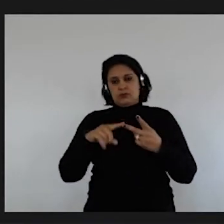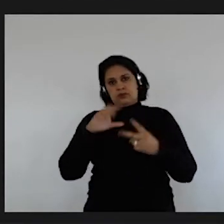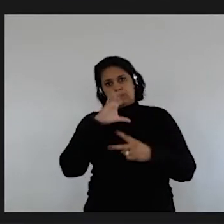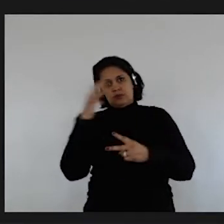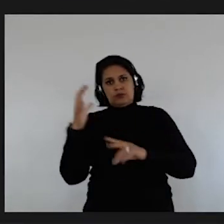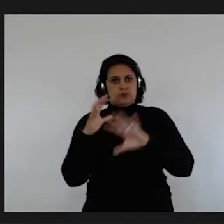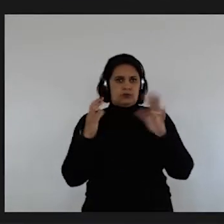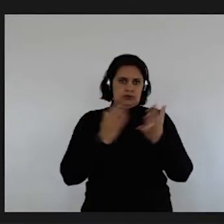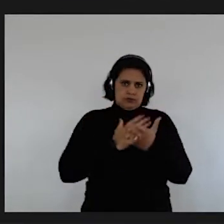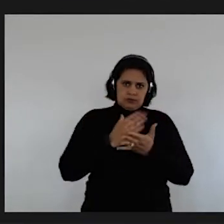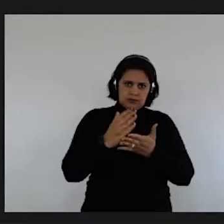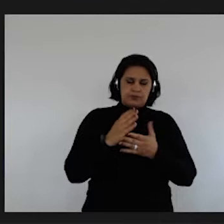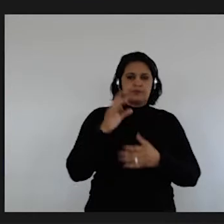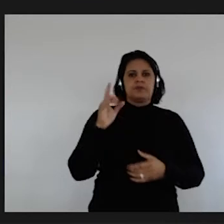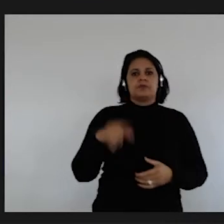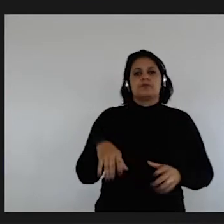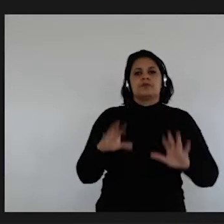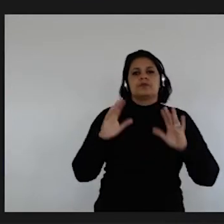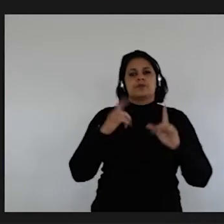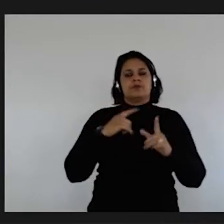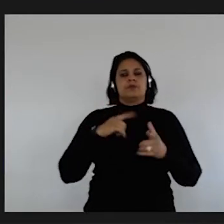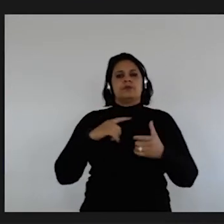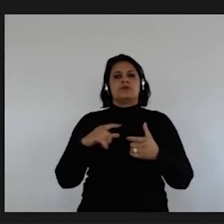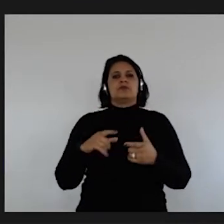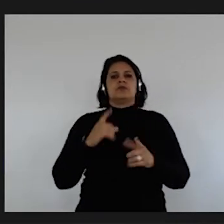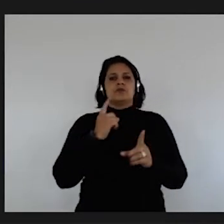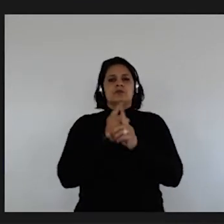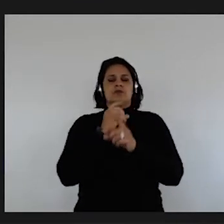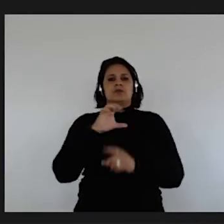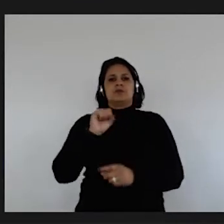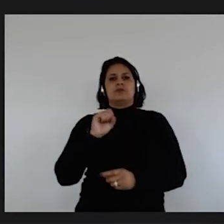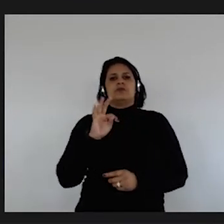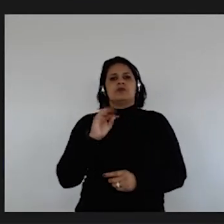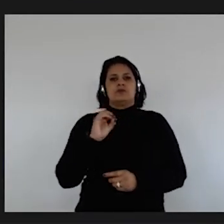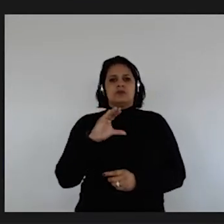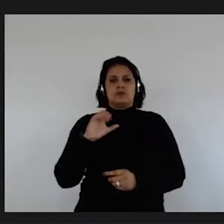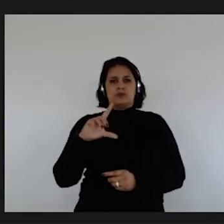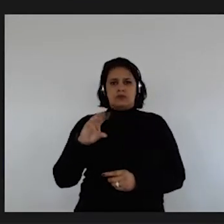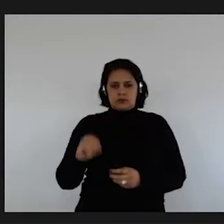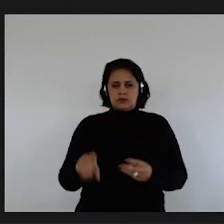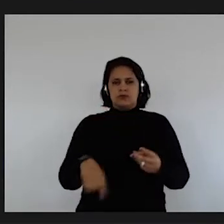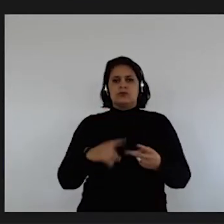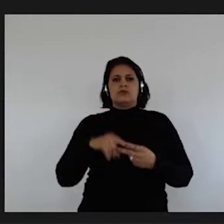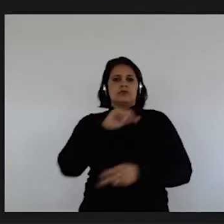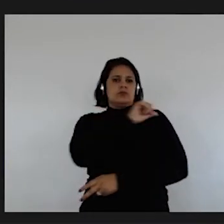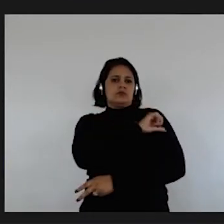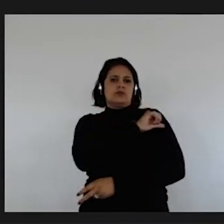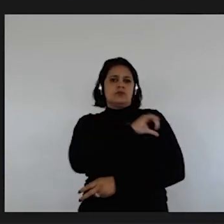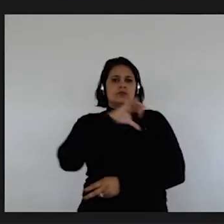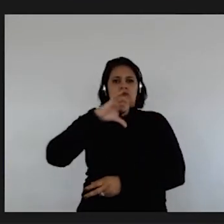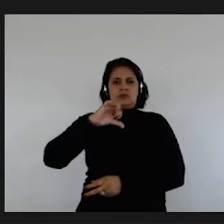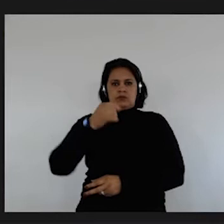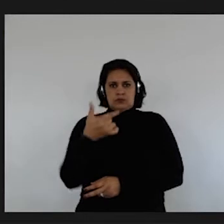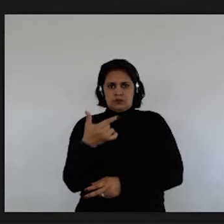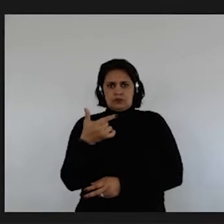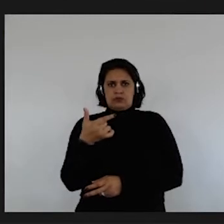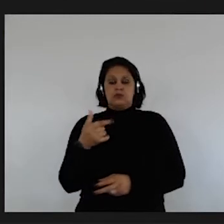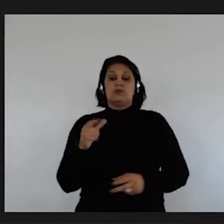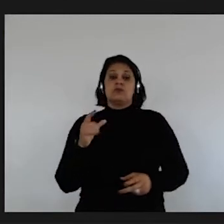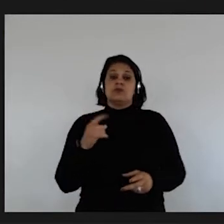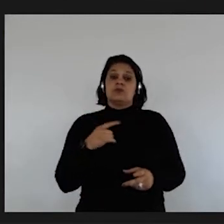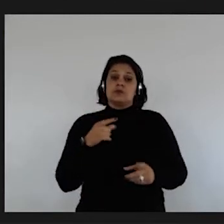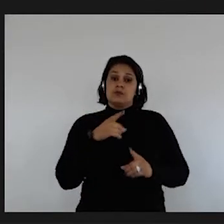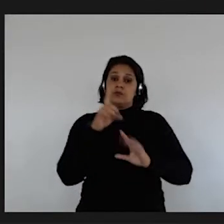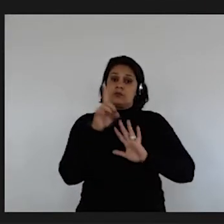grandemente alavancada pelos encontros de Estocolmo em 72 e Rio em 92, surge o grande debate da dicotomia ou não do